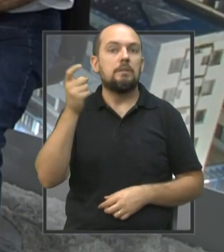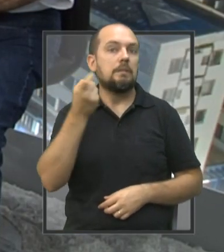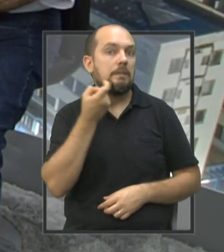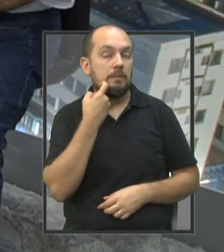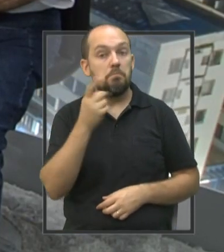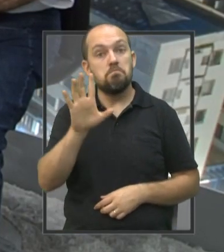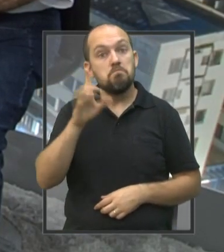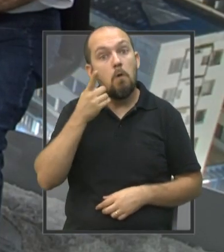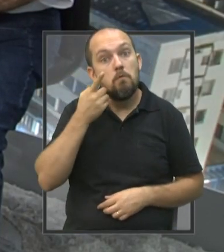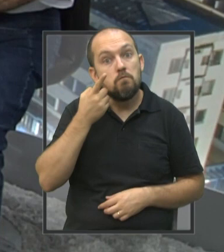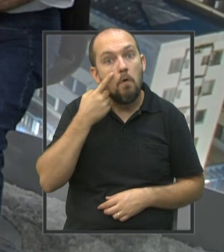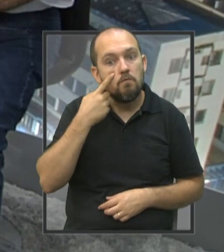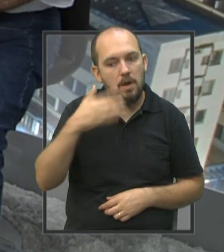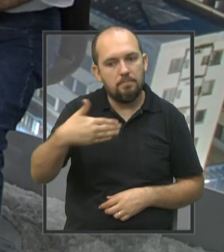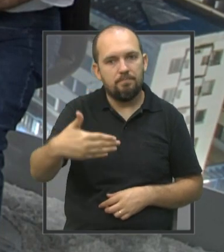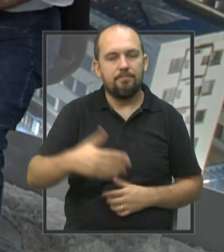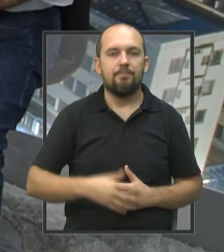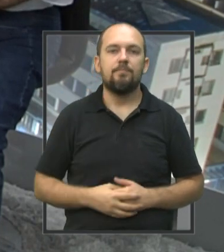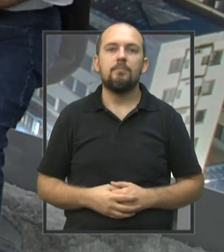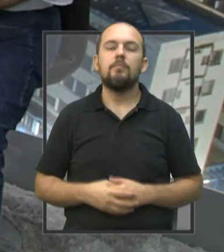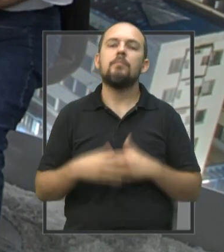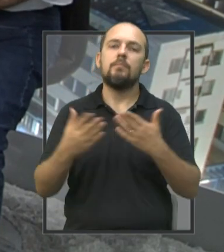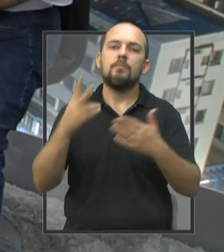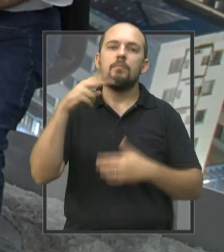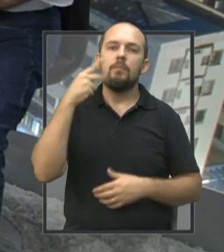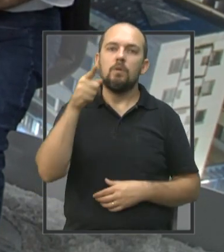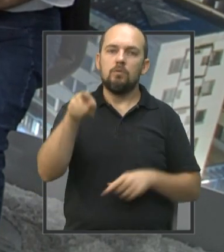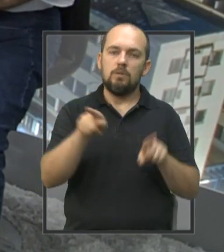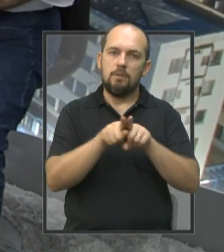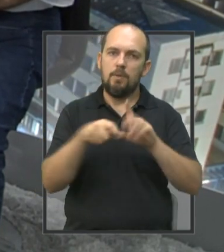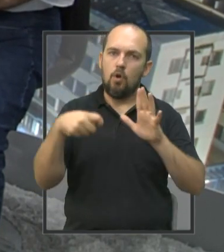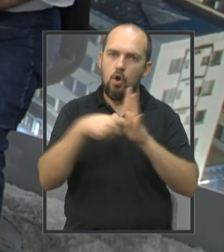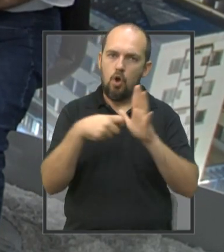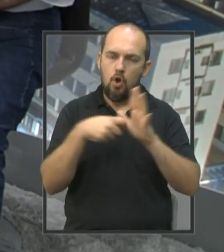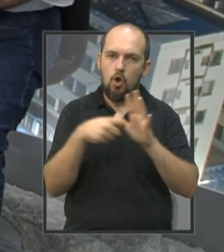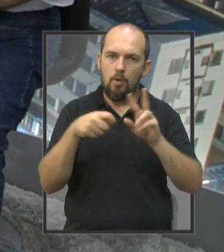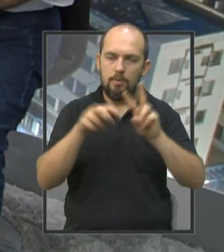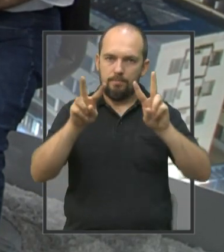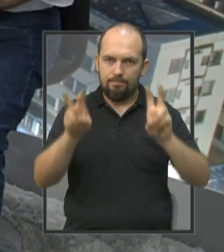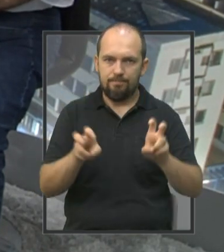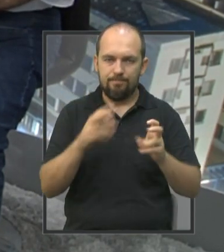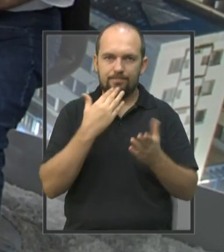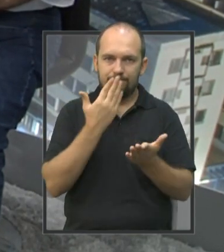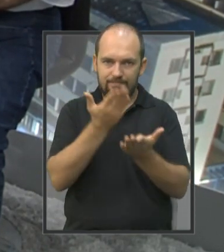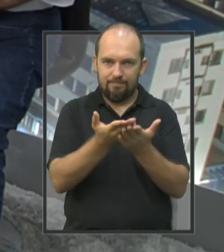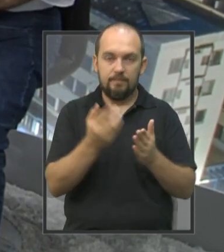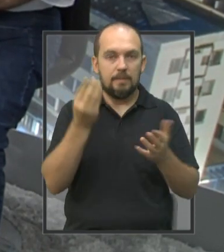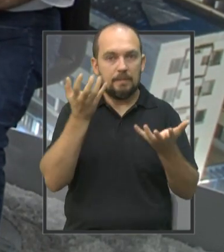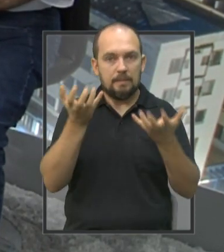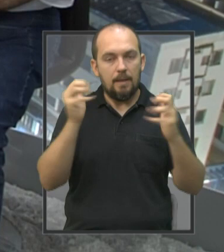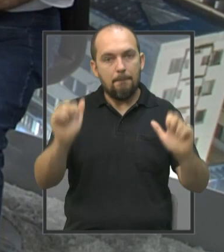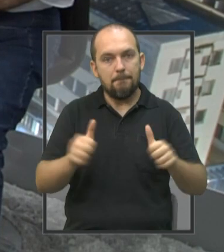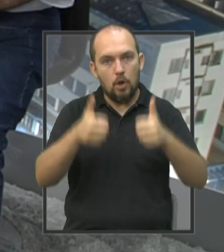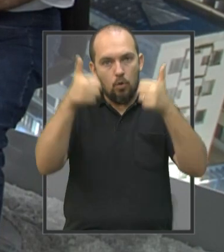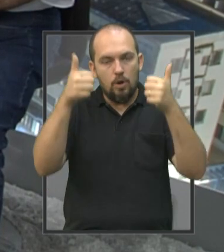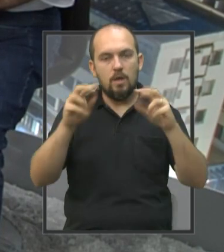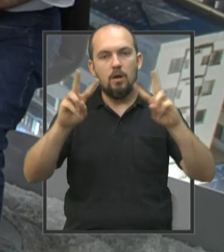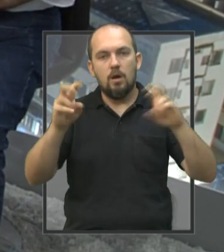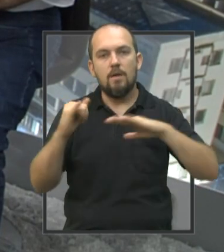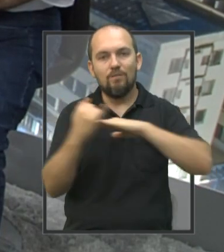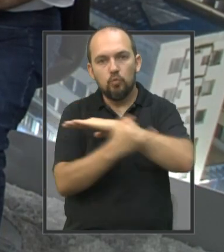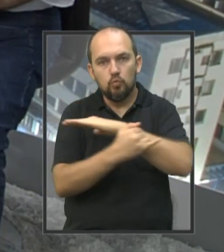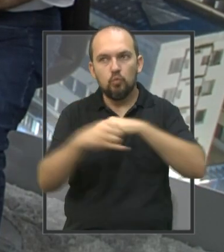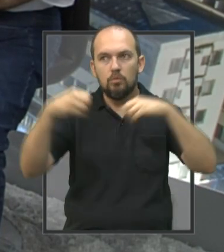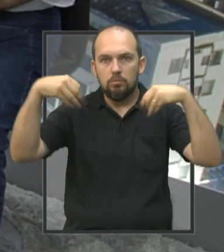se... Bom, vereador, o senhor também vem cobrando, até por meio de requerimento, melhorias na área de infraestrutura e de